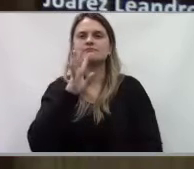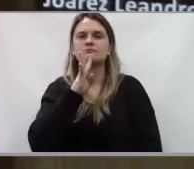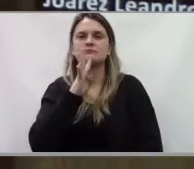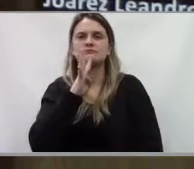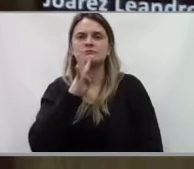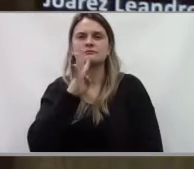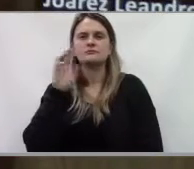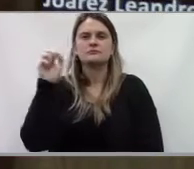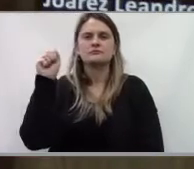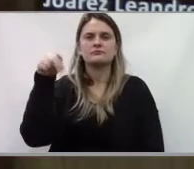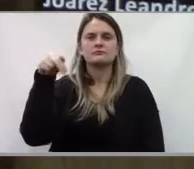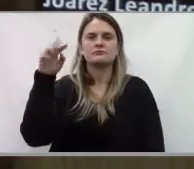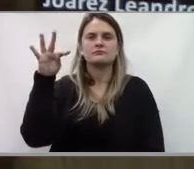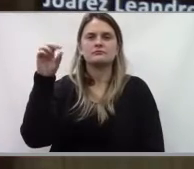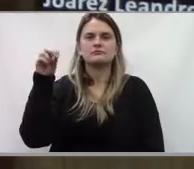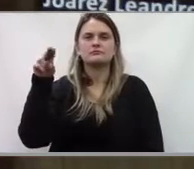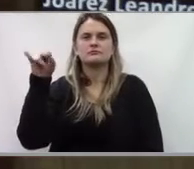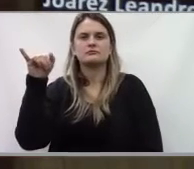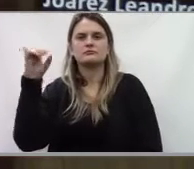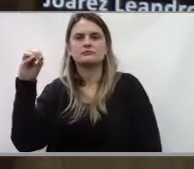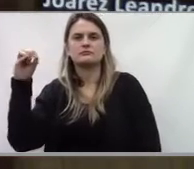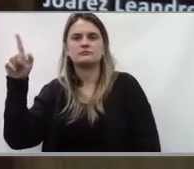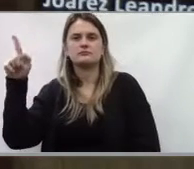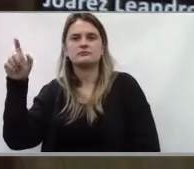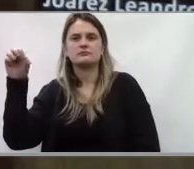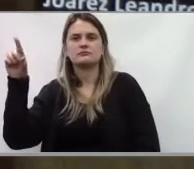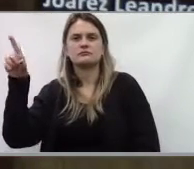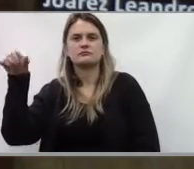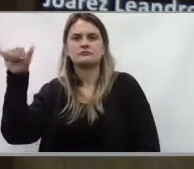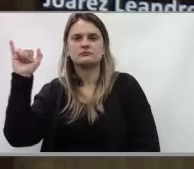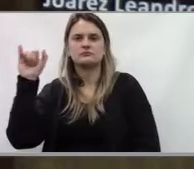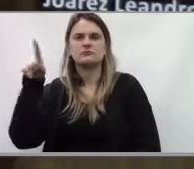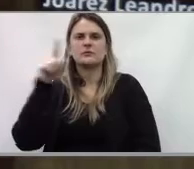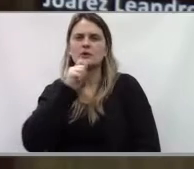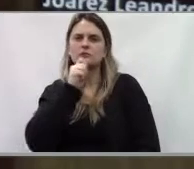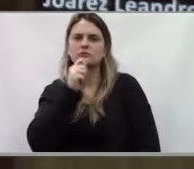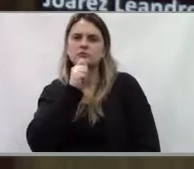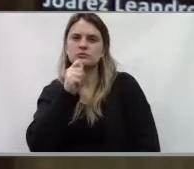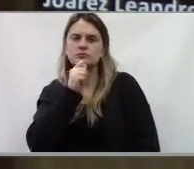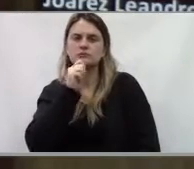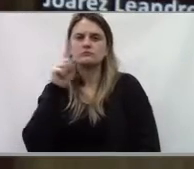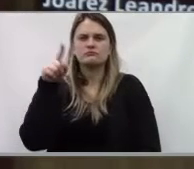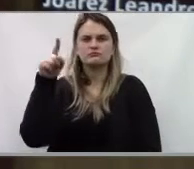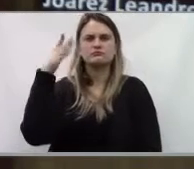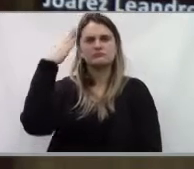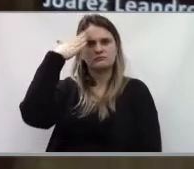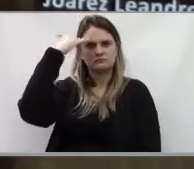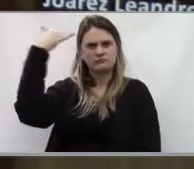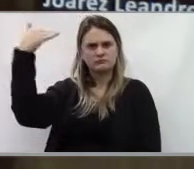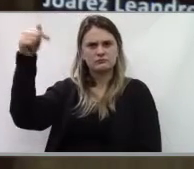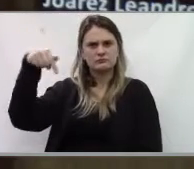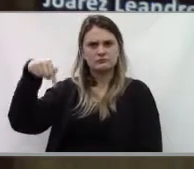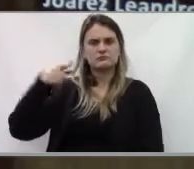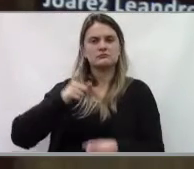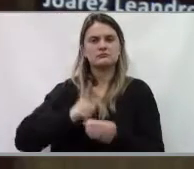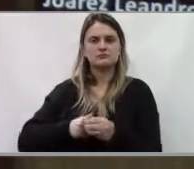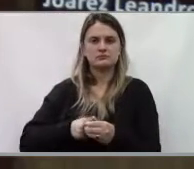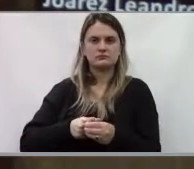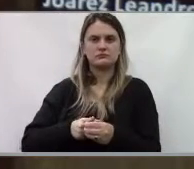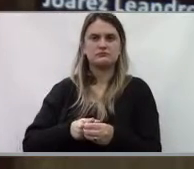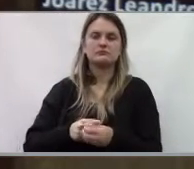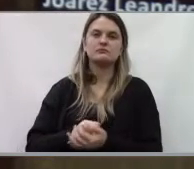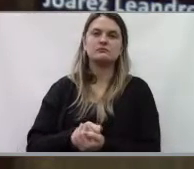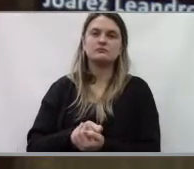quem não conhece, né, o Antônio Godoy, o repórter, né, um ícone da